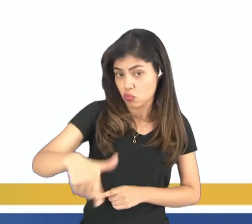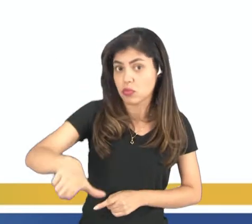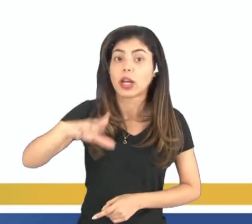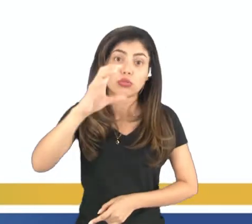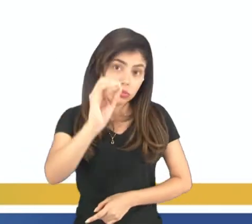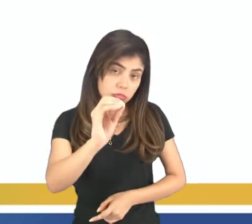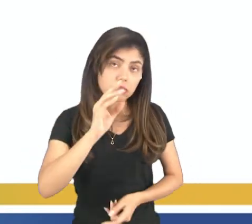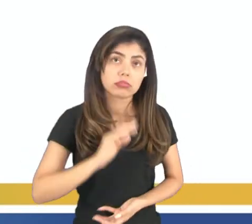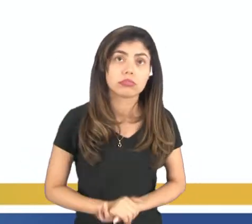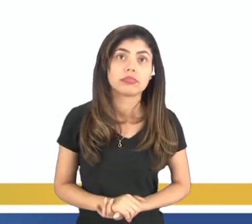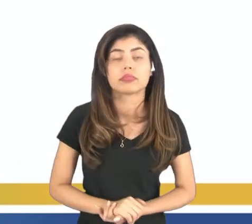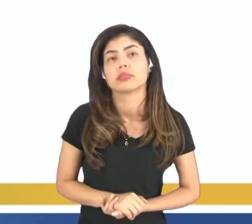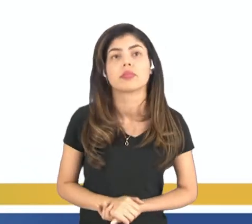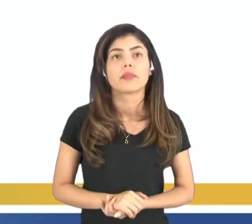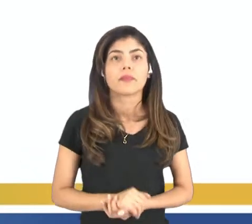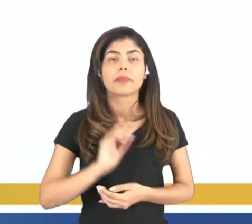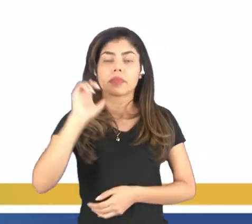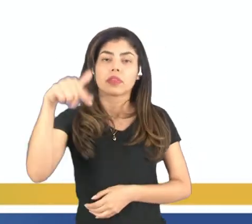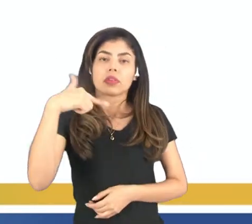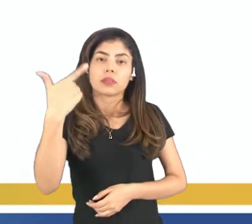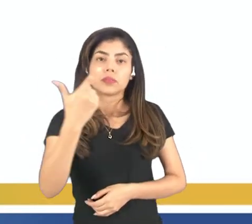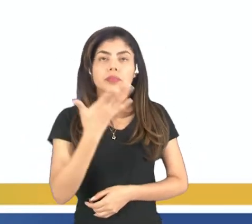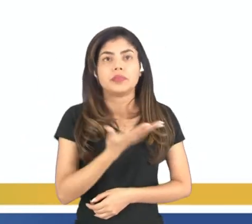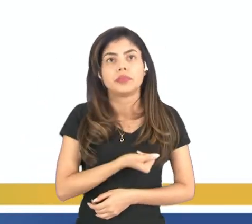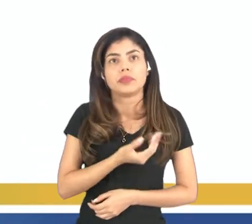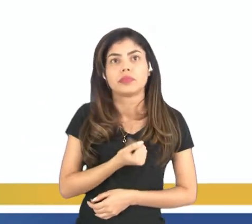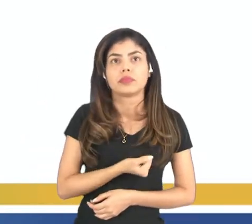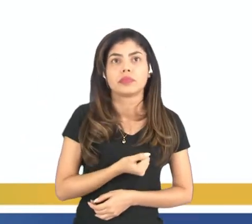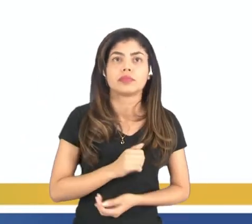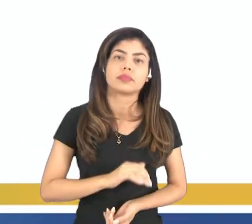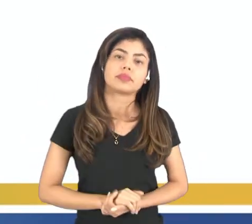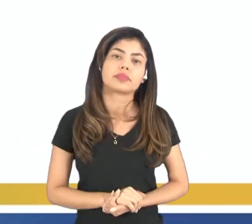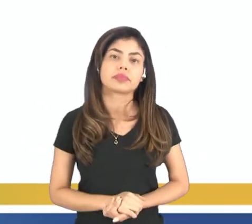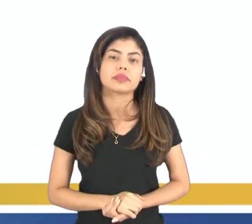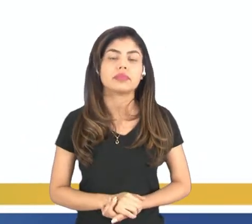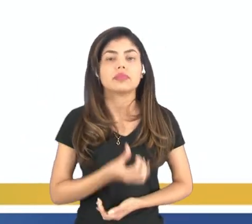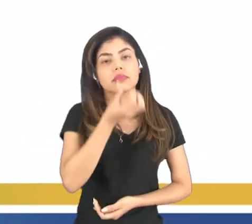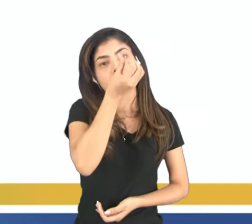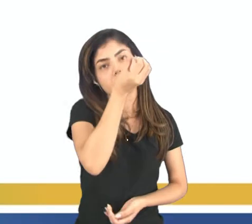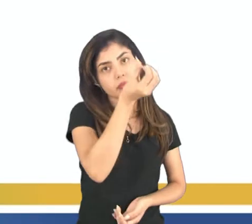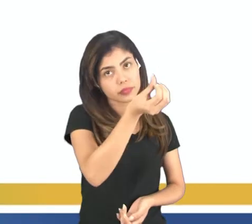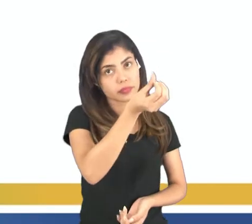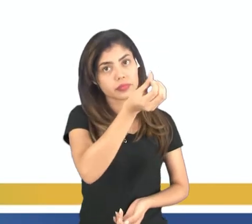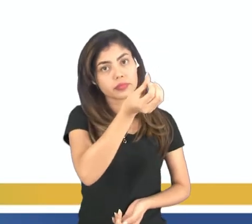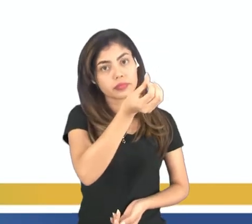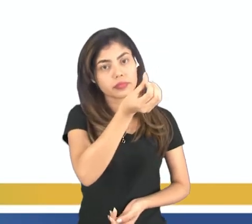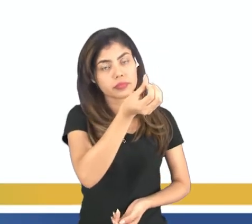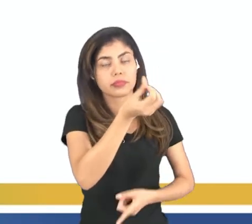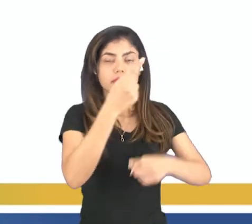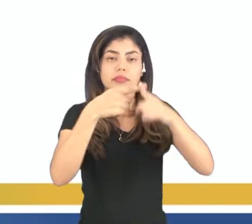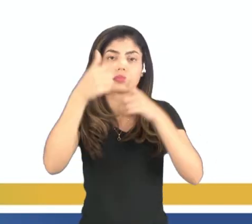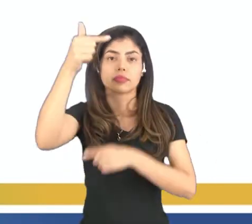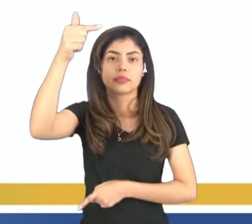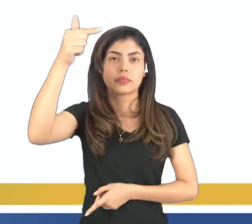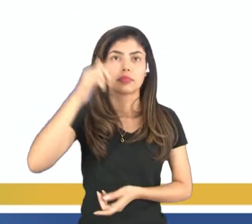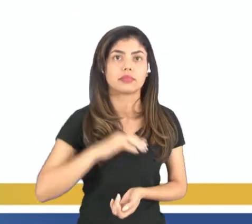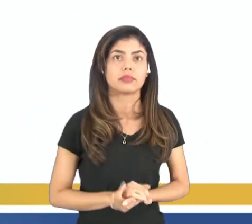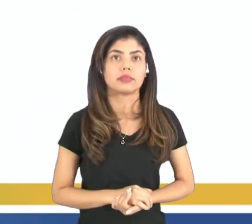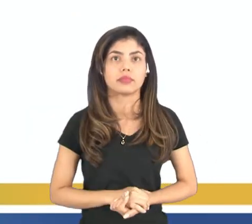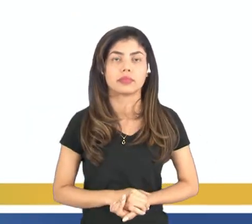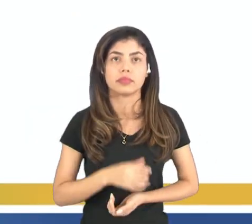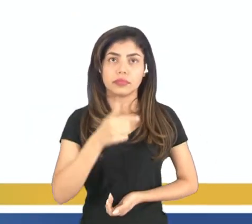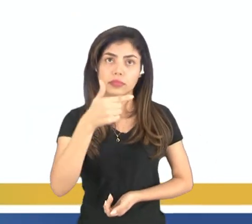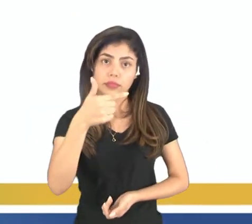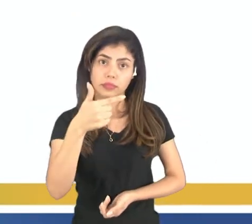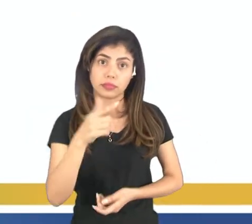Zero Certo e agora nós vamos para o próximo número à esquerda que é o seis nós vamos multiplicar todos que estão em cima 6 vezes 7